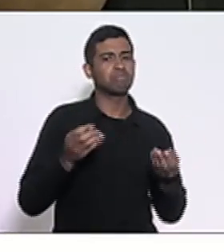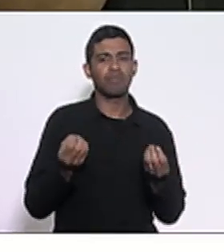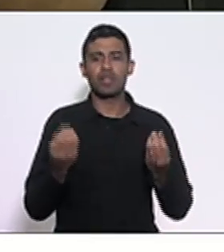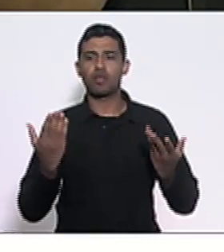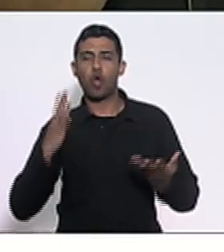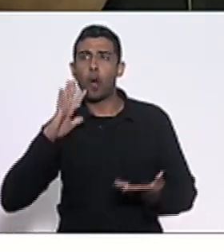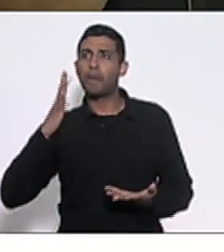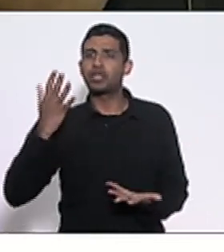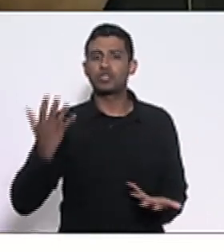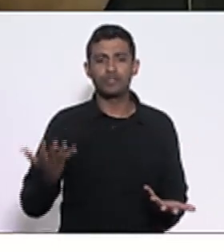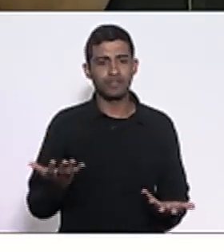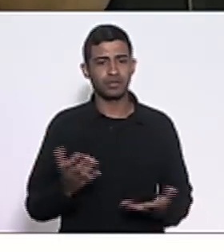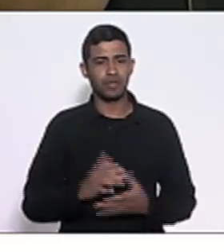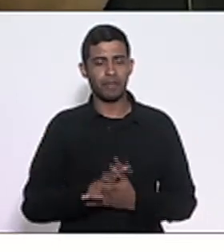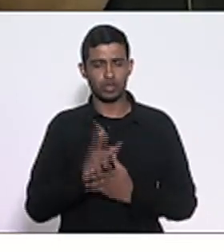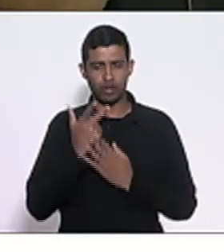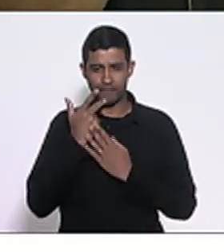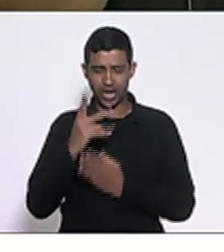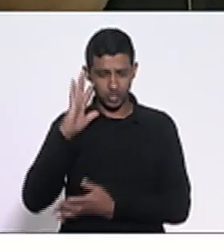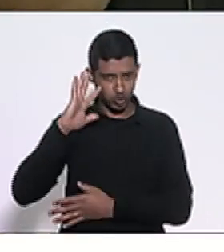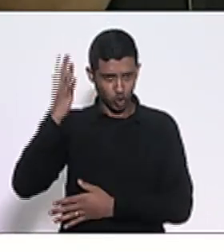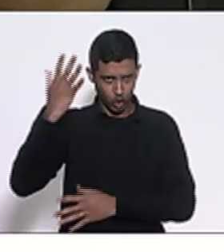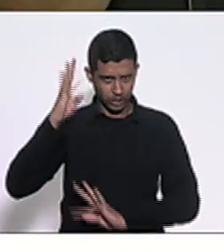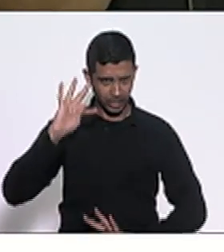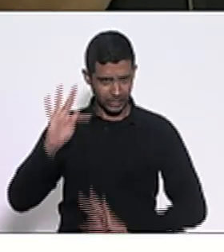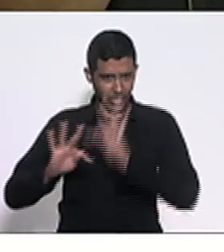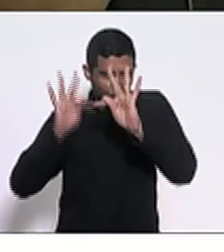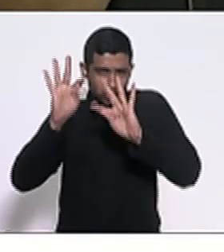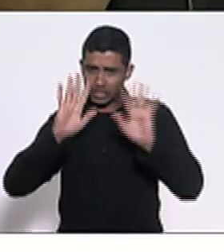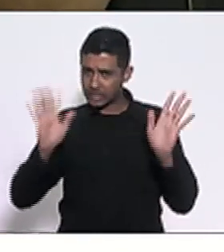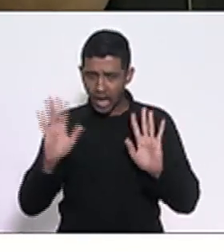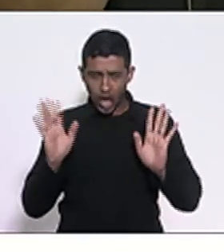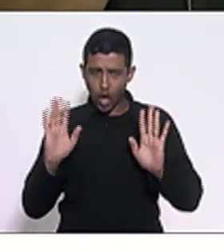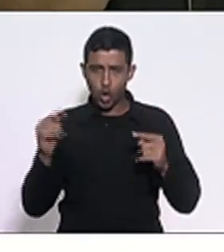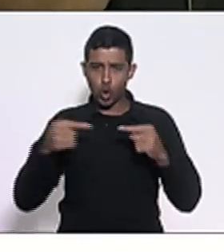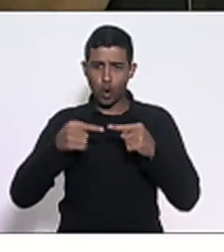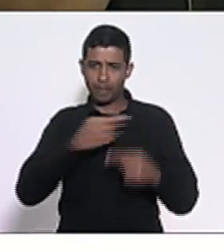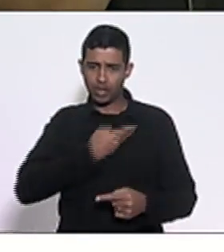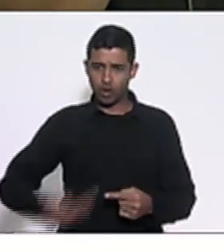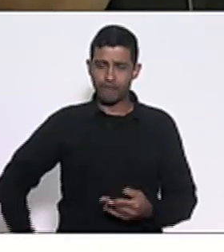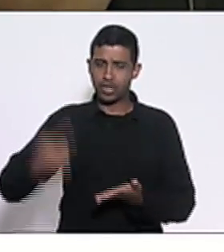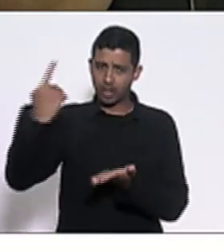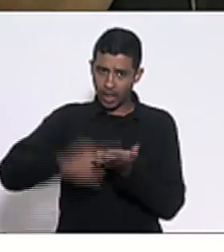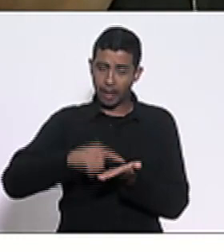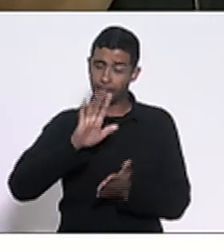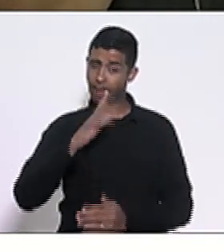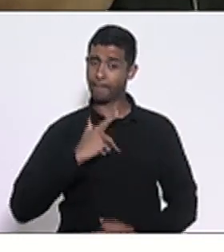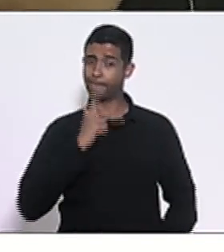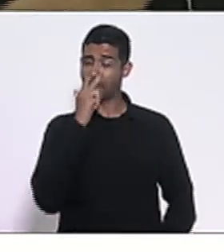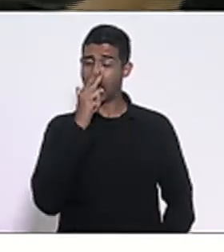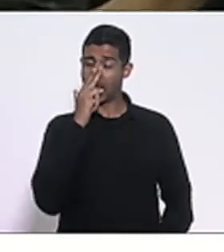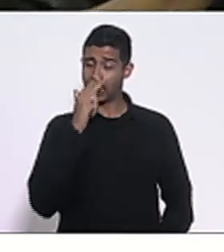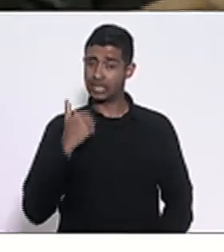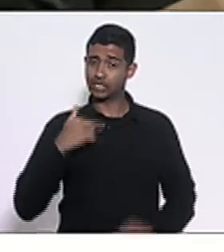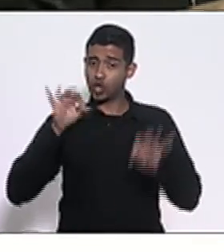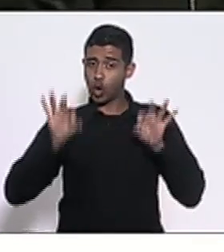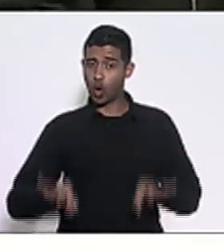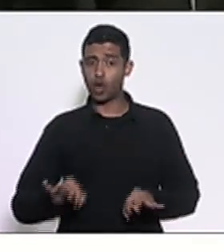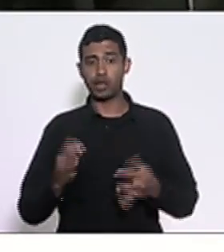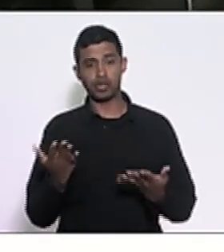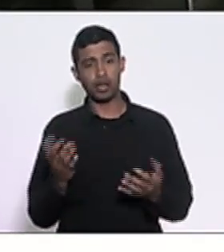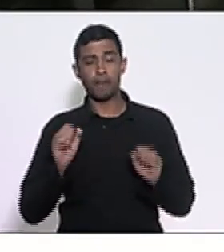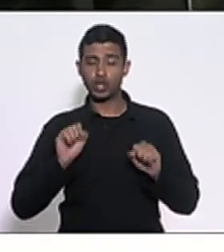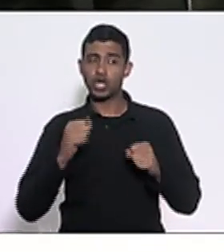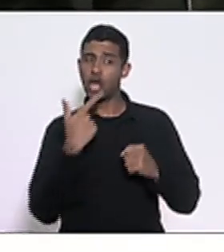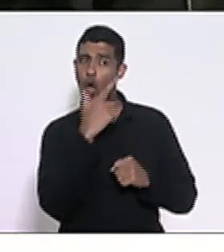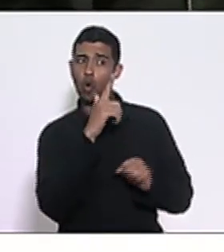não solução tecnológica, é o que for pactuado dentro do governo. Então, me parece que é correto, como poderia estar em outro